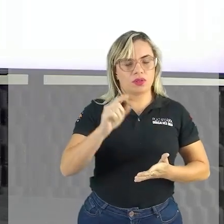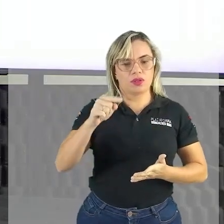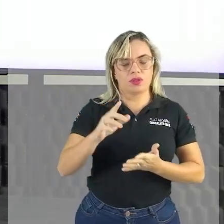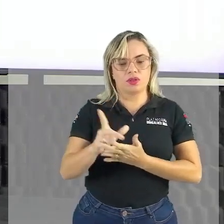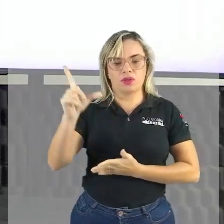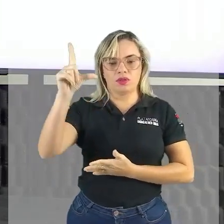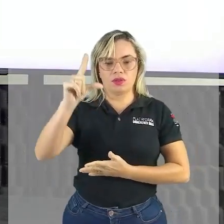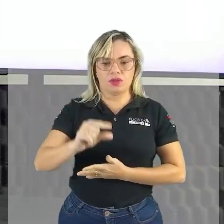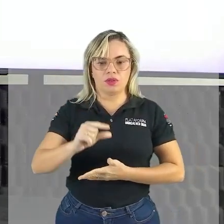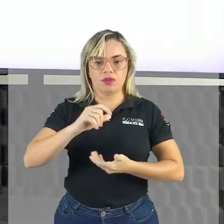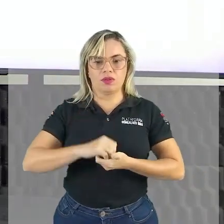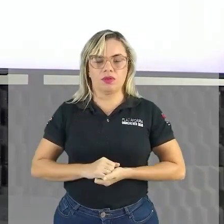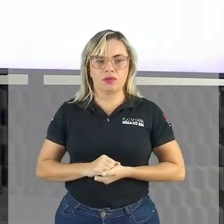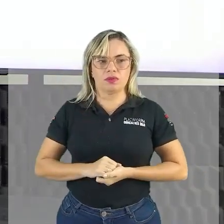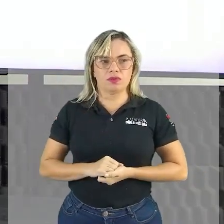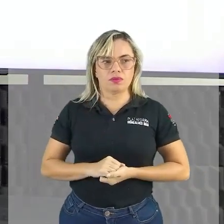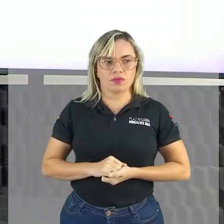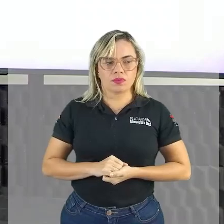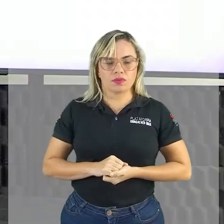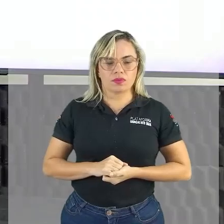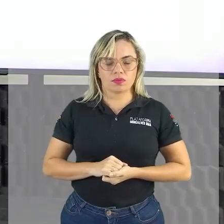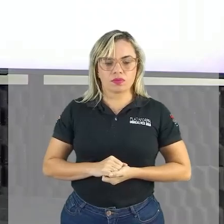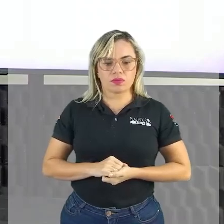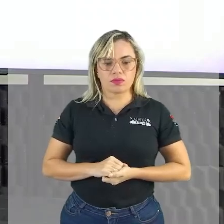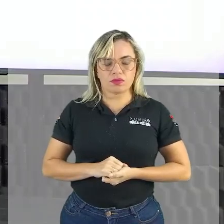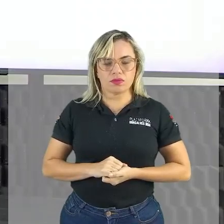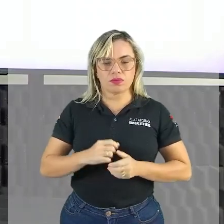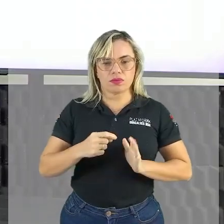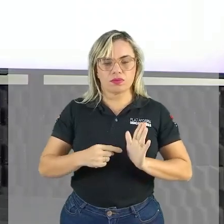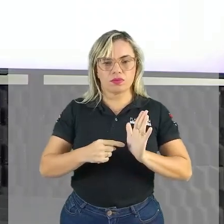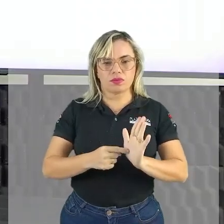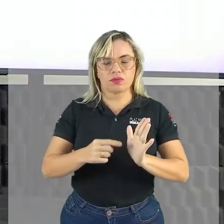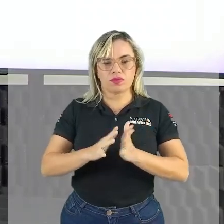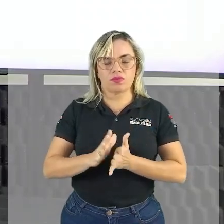de oxirredução. Deixa eu mostrar um detalhe aqui.